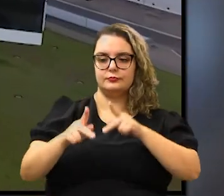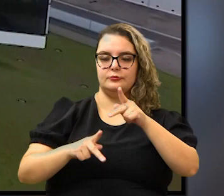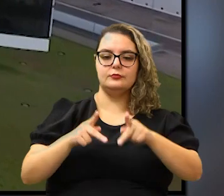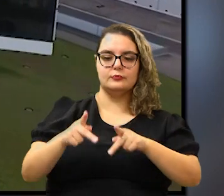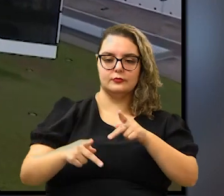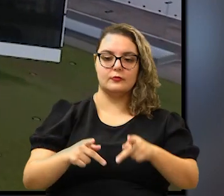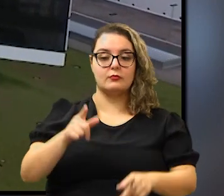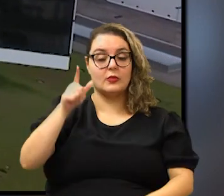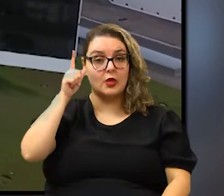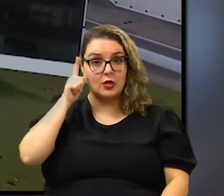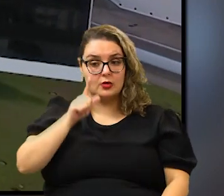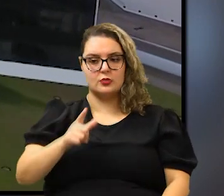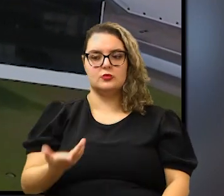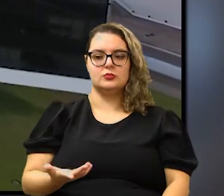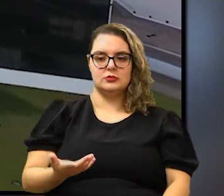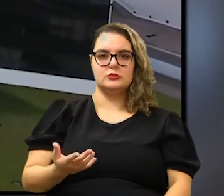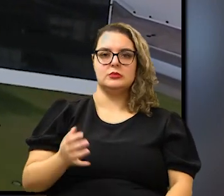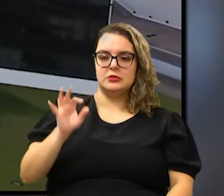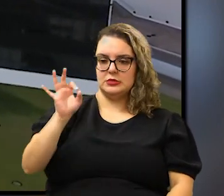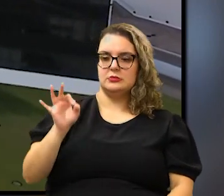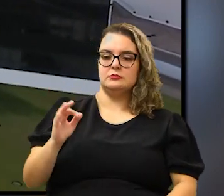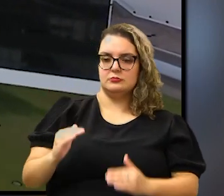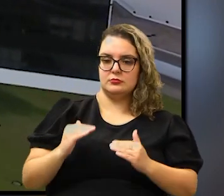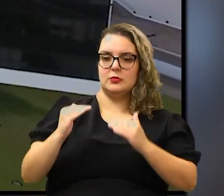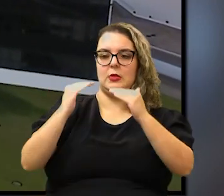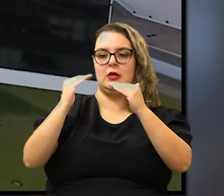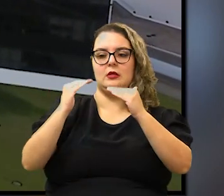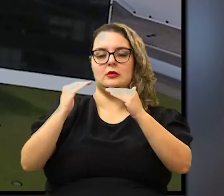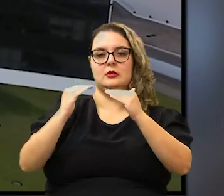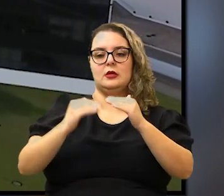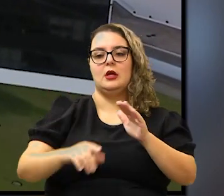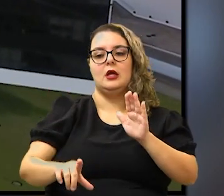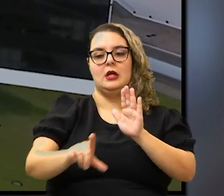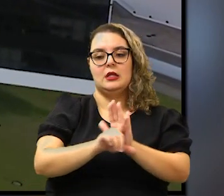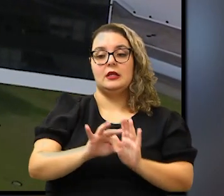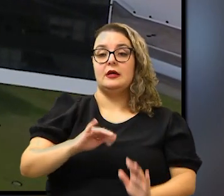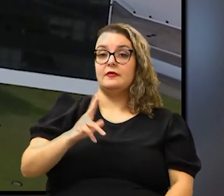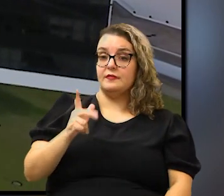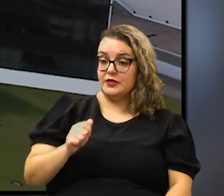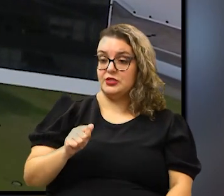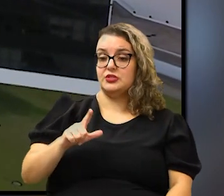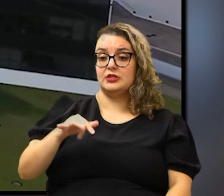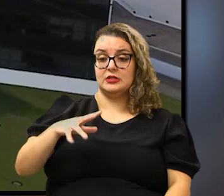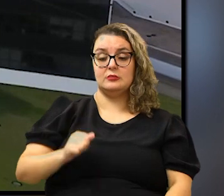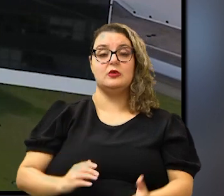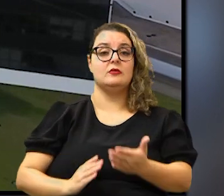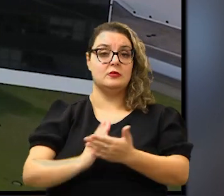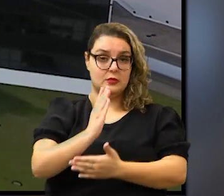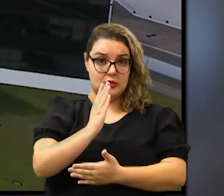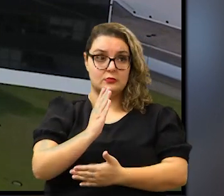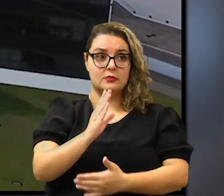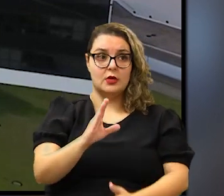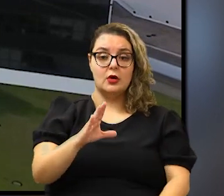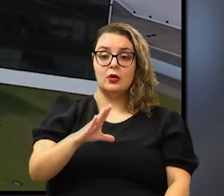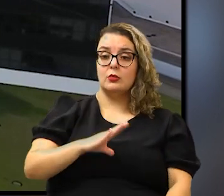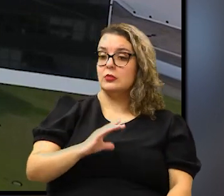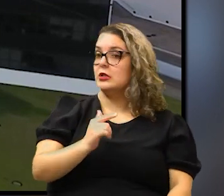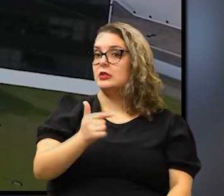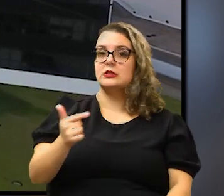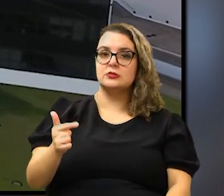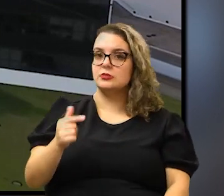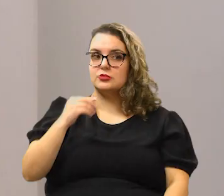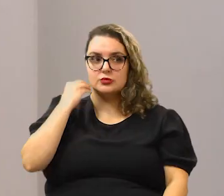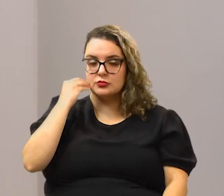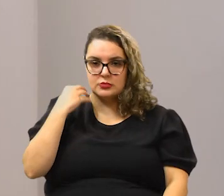conseguiu atingir esse percentual e a lei da ficha limpa foi aprovada. No município ainda nós não tivemos uma experiência